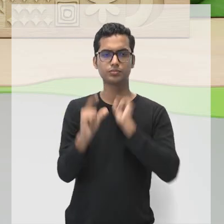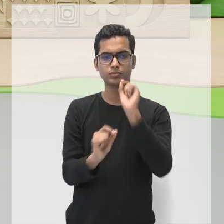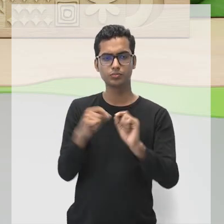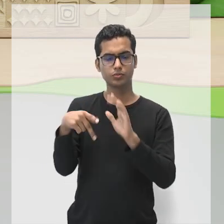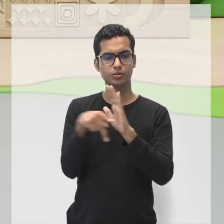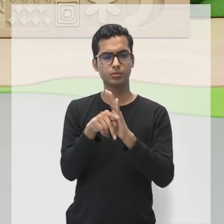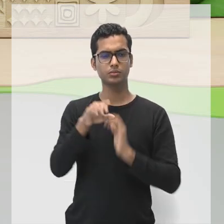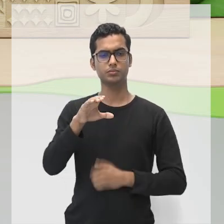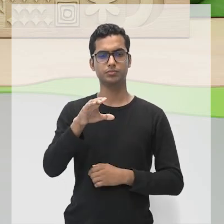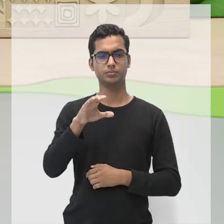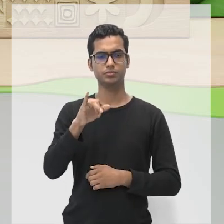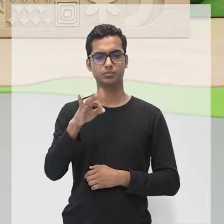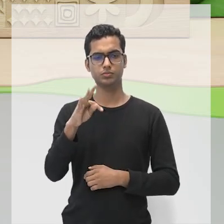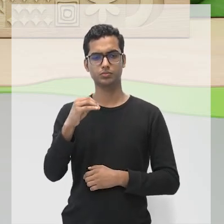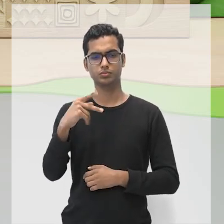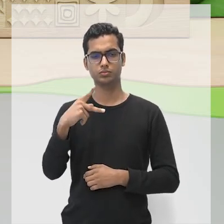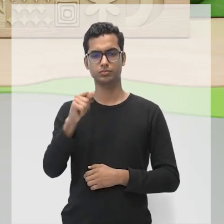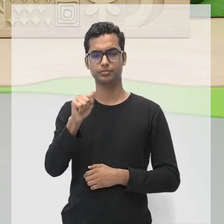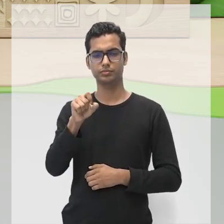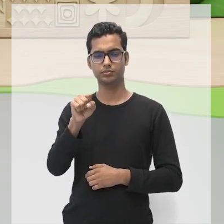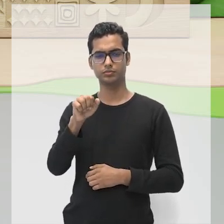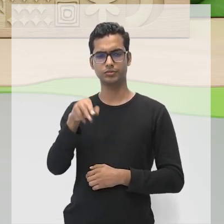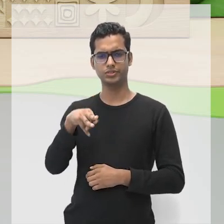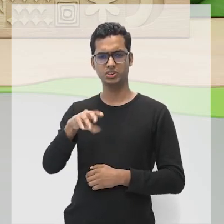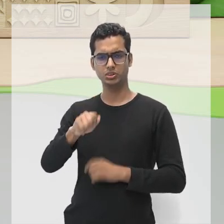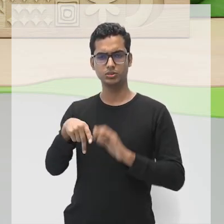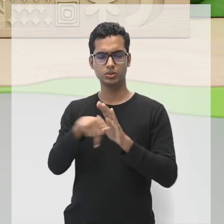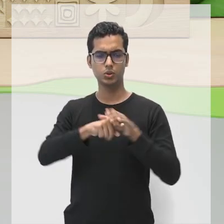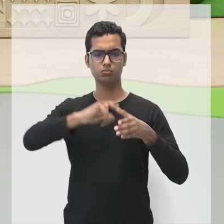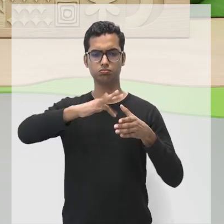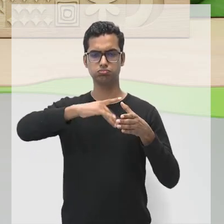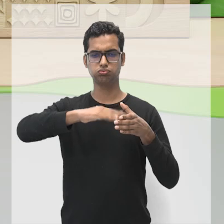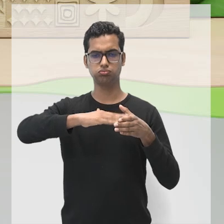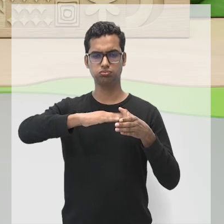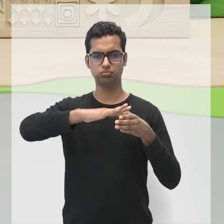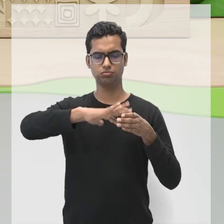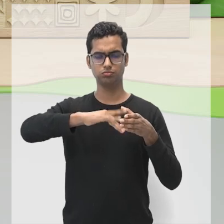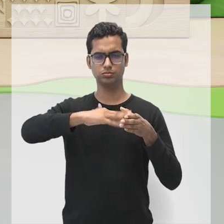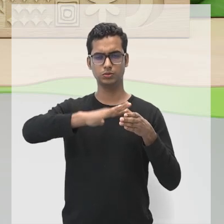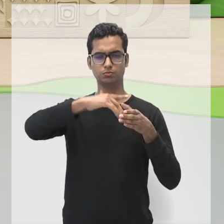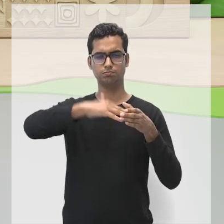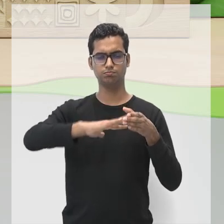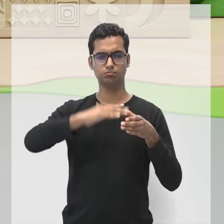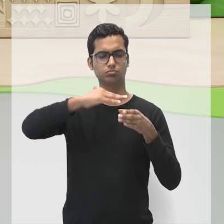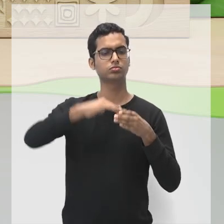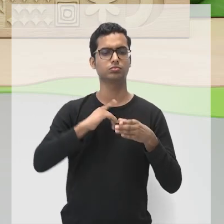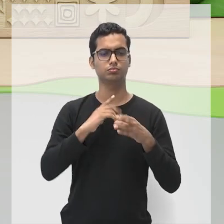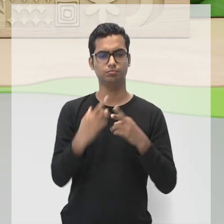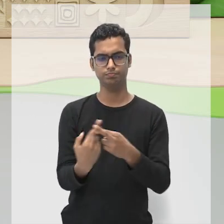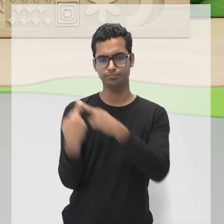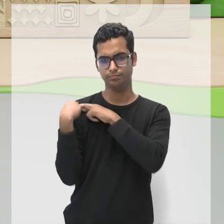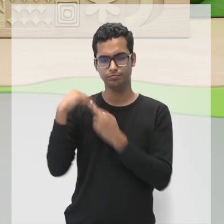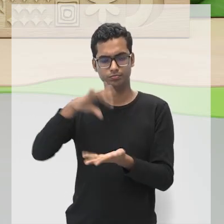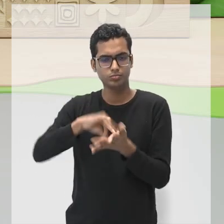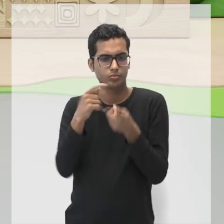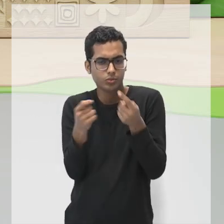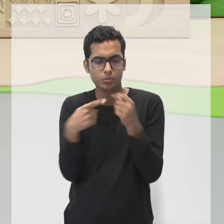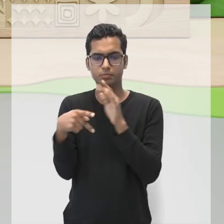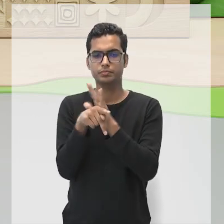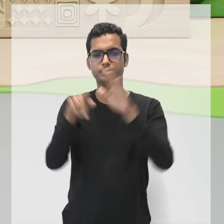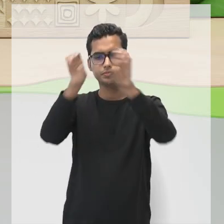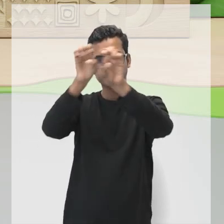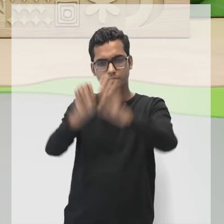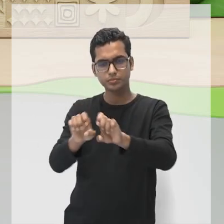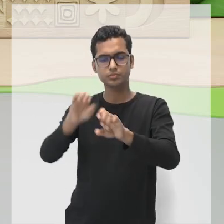o citoplasma, que é uma substância gelatinosa, responsável por manter o formato da